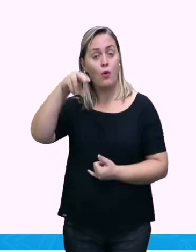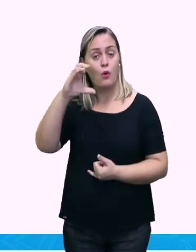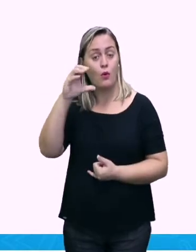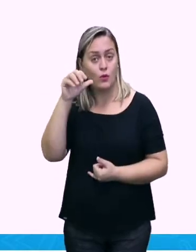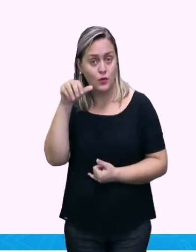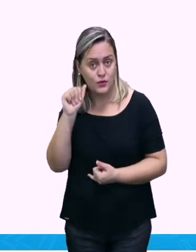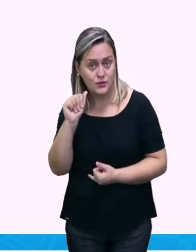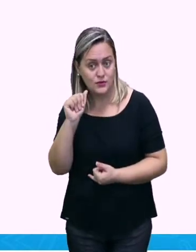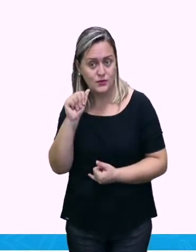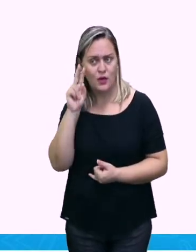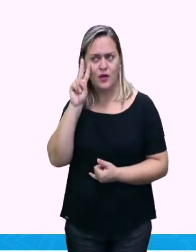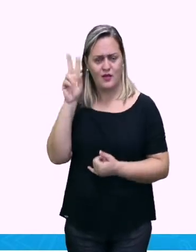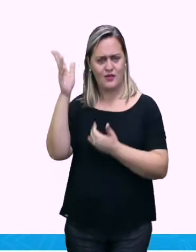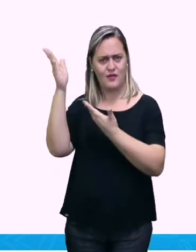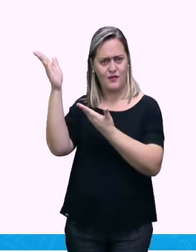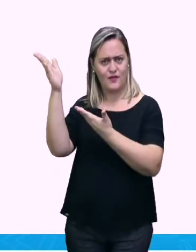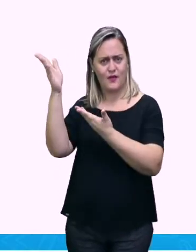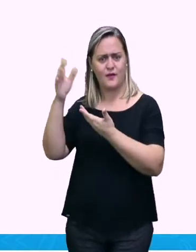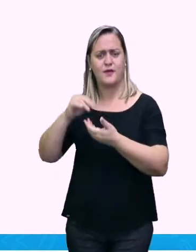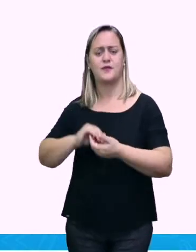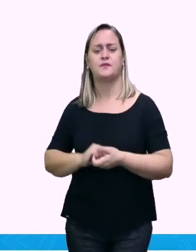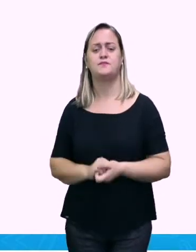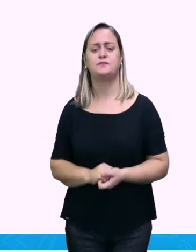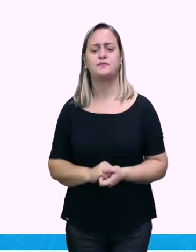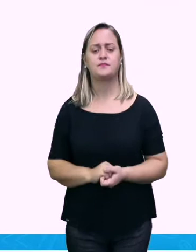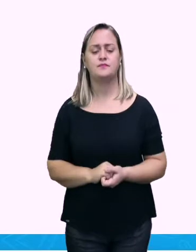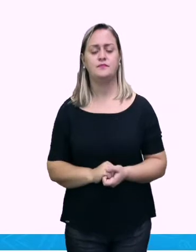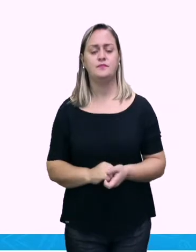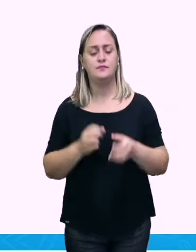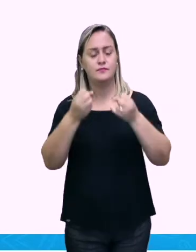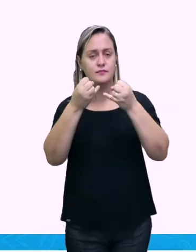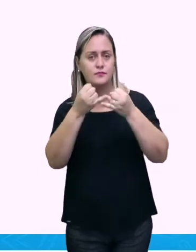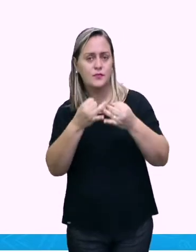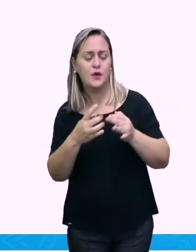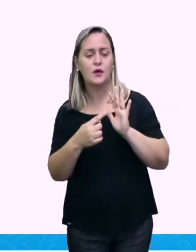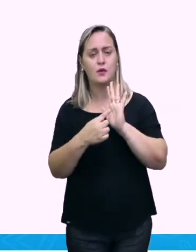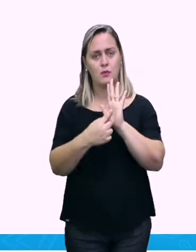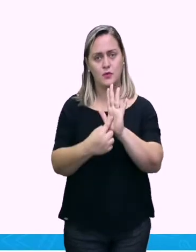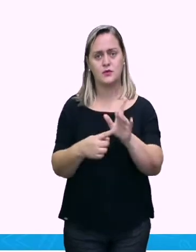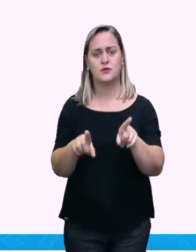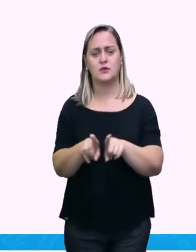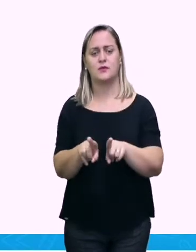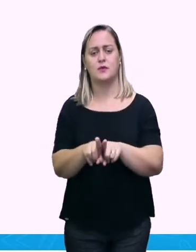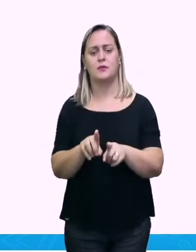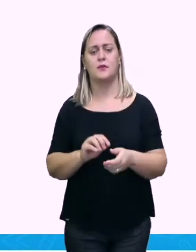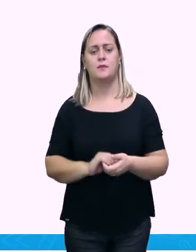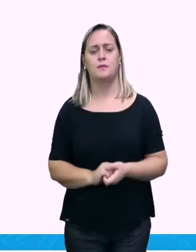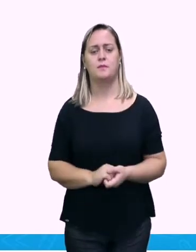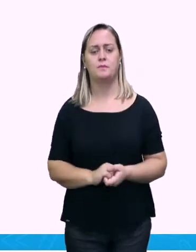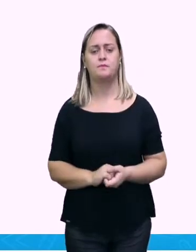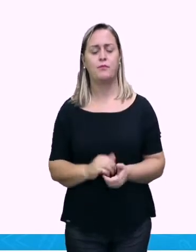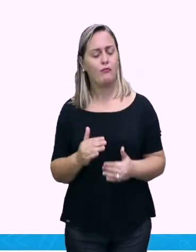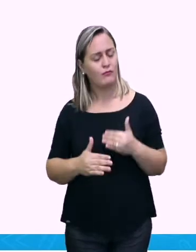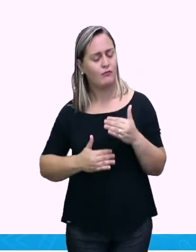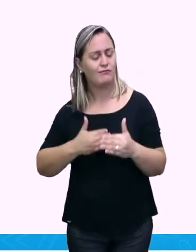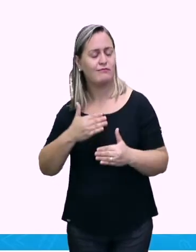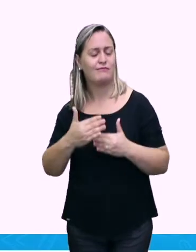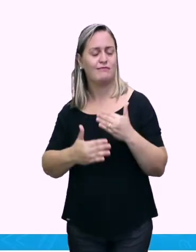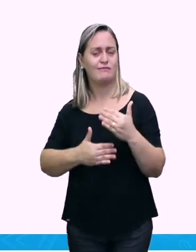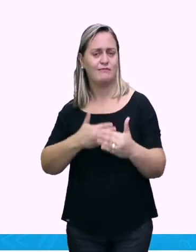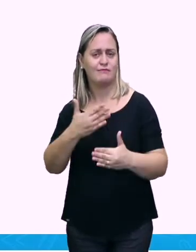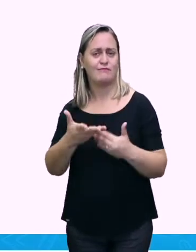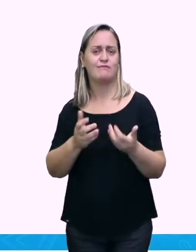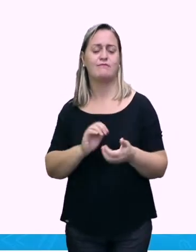anterior você conseguiu ver e a peteca, né, também, e o mancala. Então, continuando, a partir